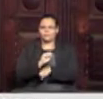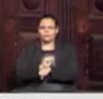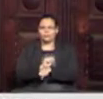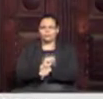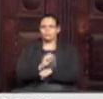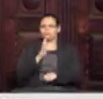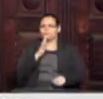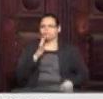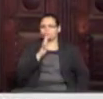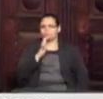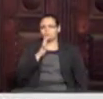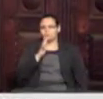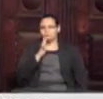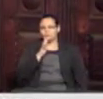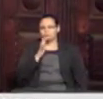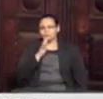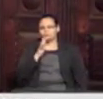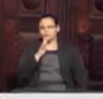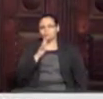conhecimento